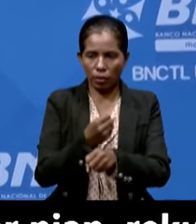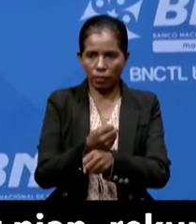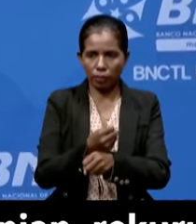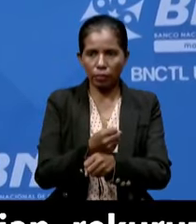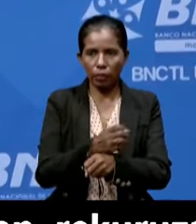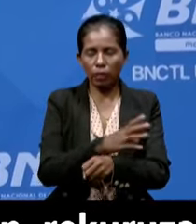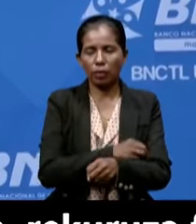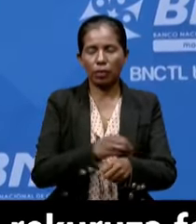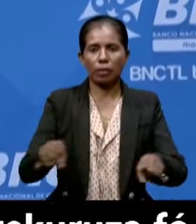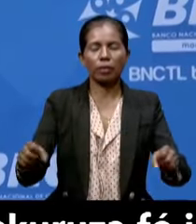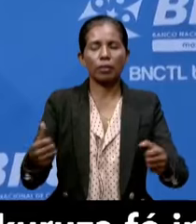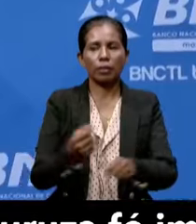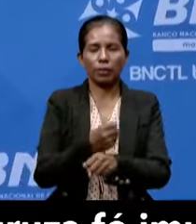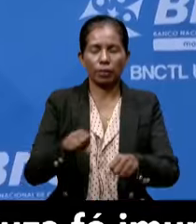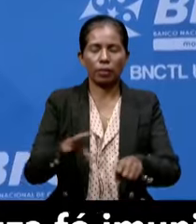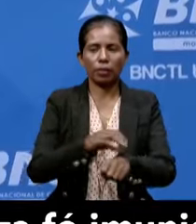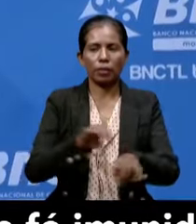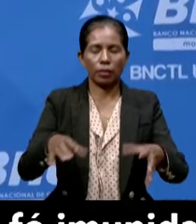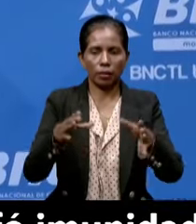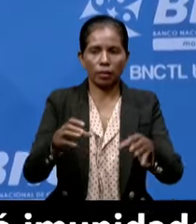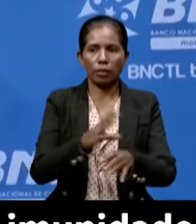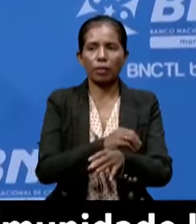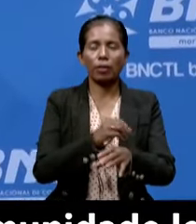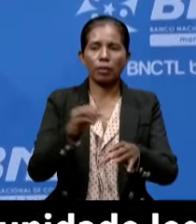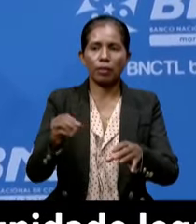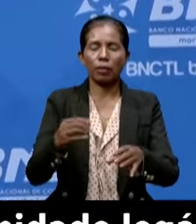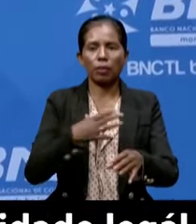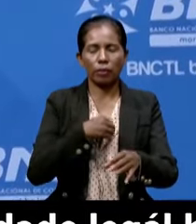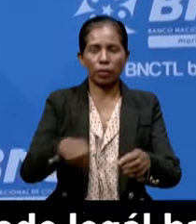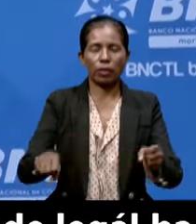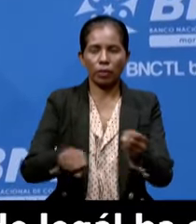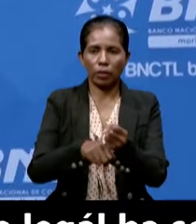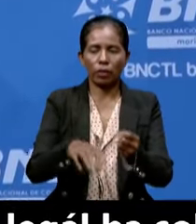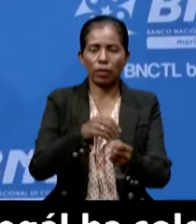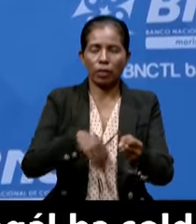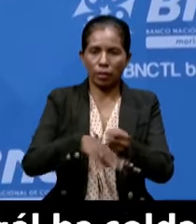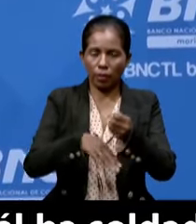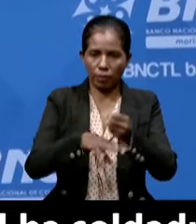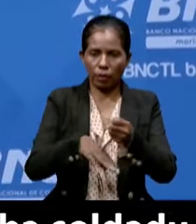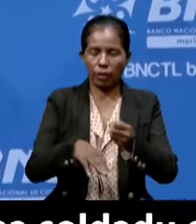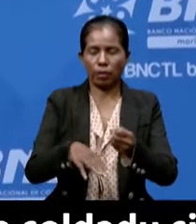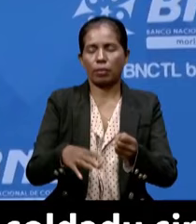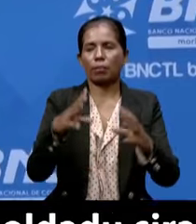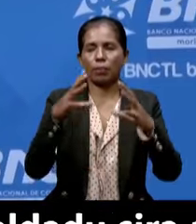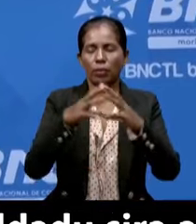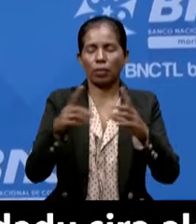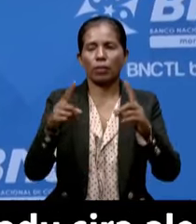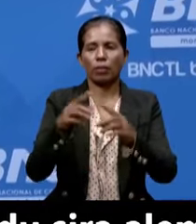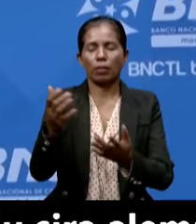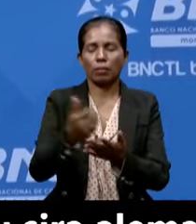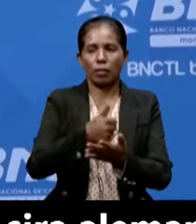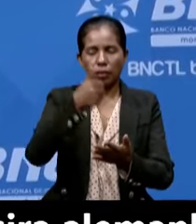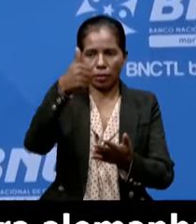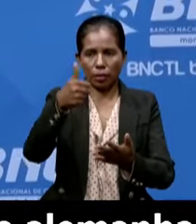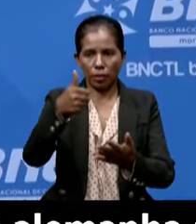jogador, Lili, o jogador Cira, na mesma que esforça, Rodi Torre e Loro, Manás Sirnia Fati e